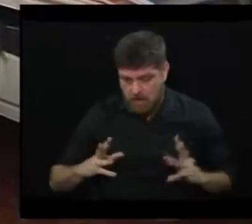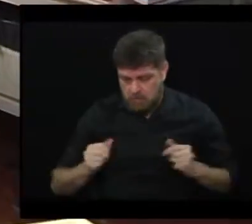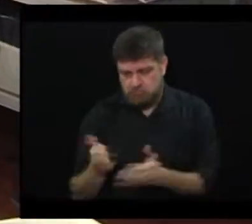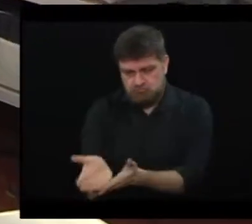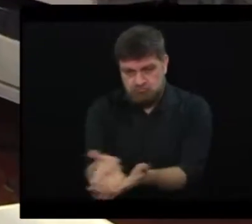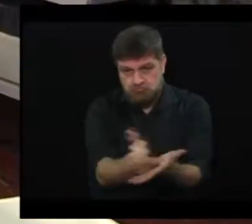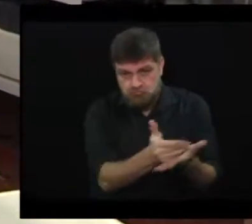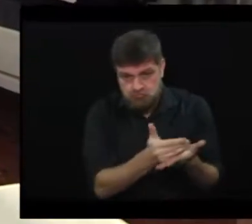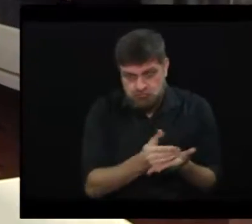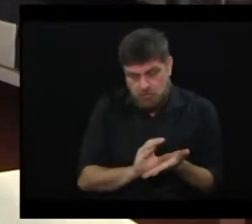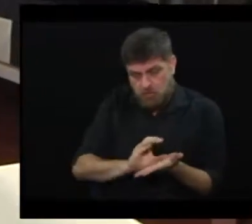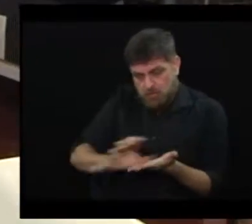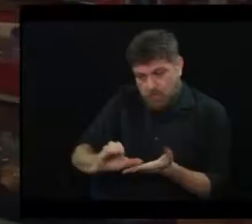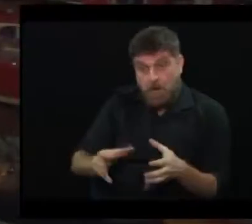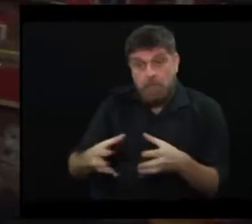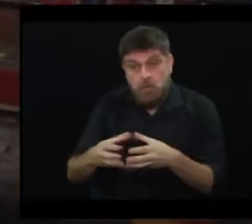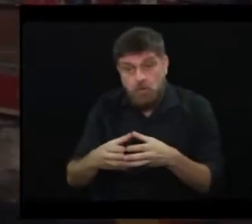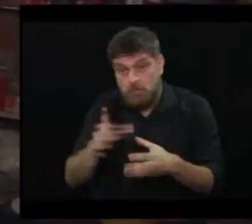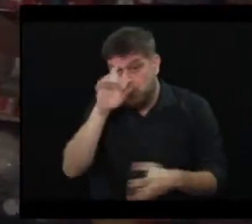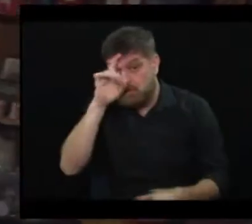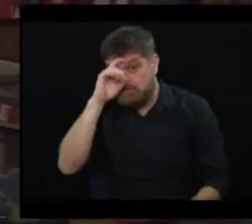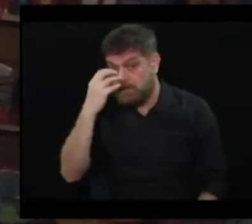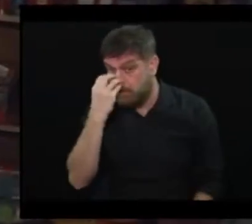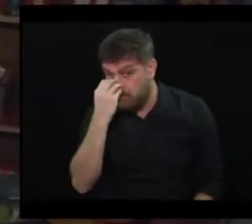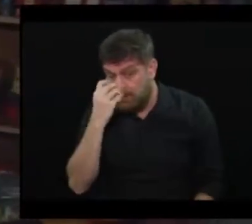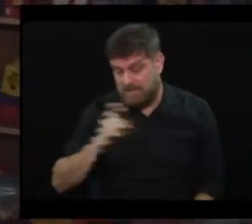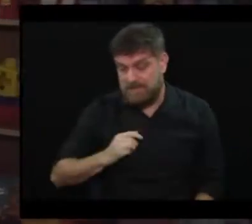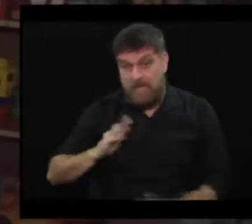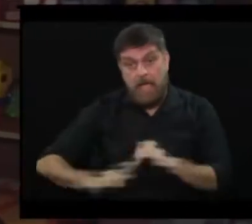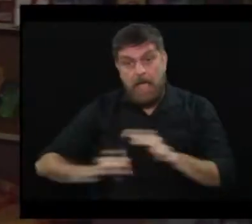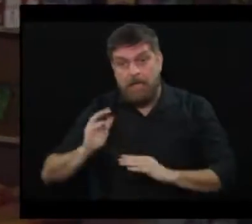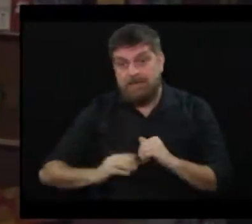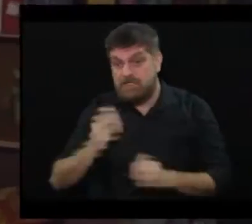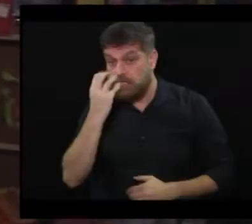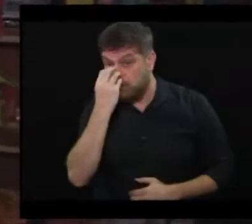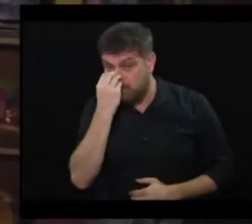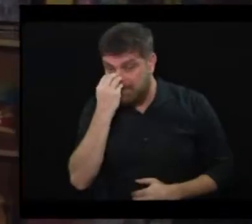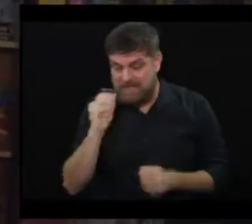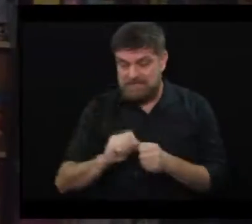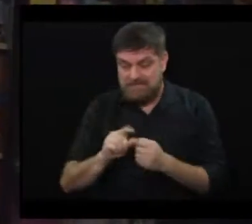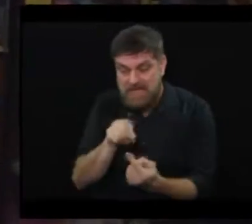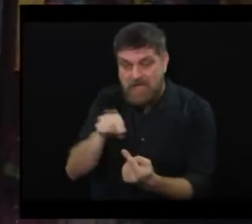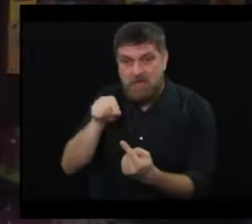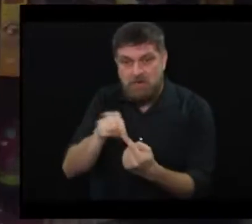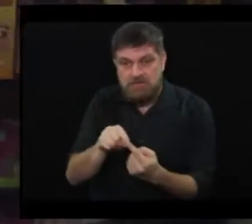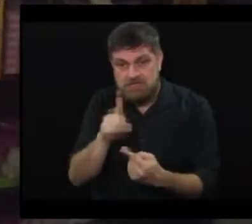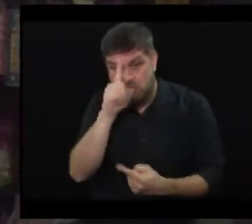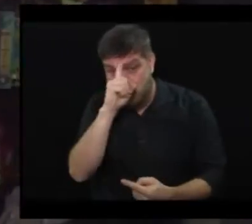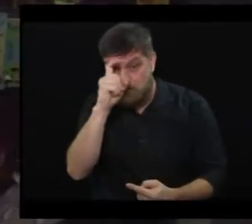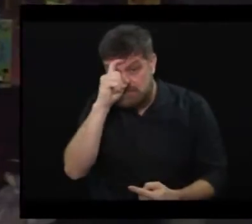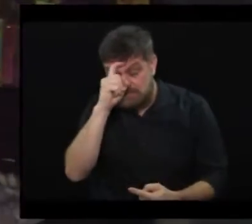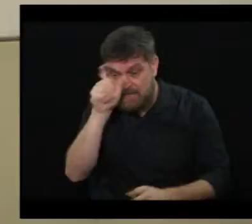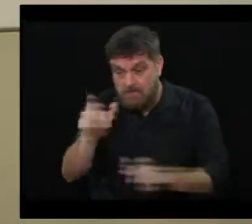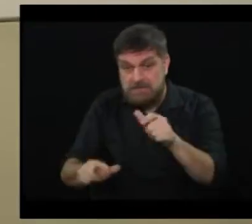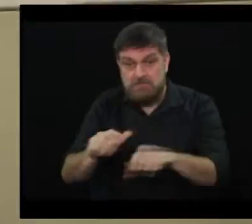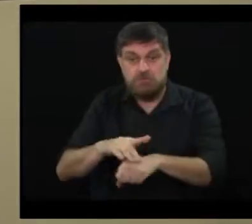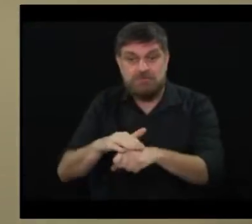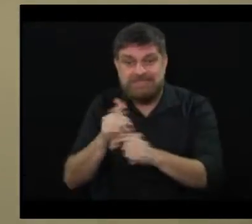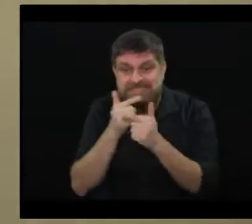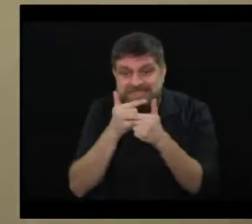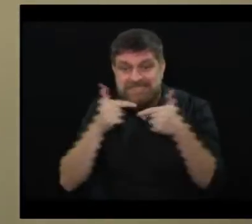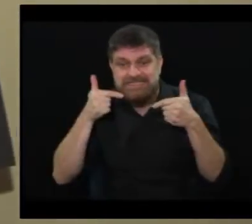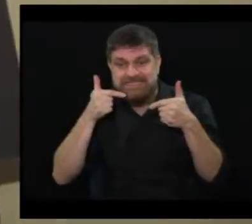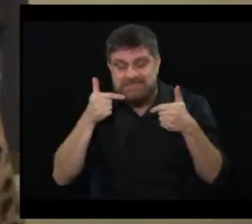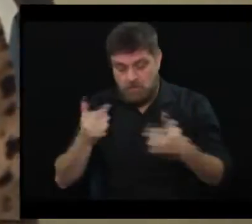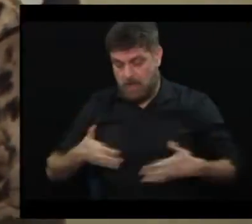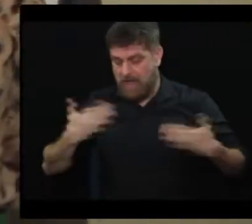será revertida para a ONG, que utiliza a arte do palhaço para levar sorrisos ao ambiente hospitalar.